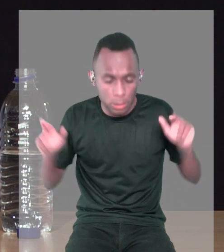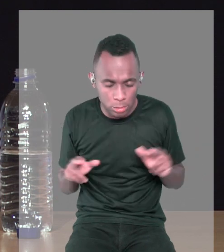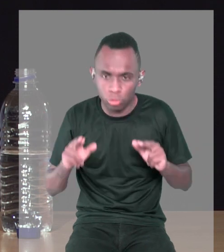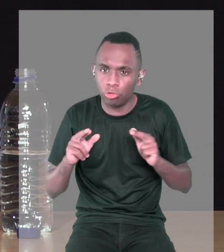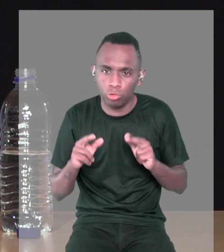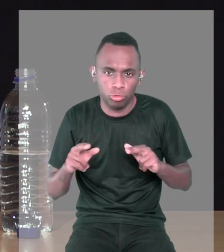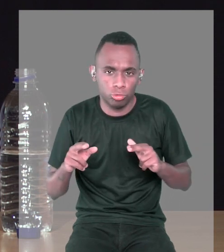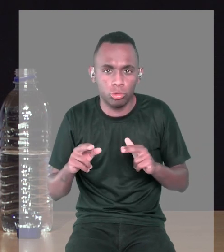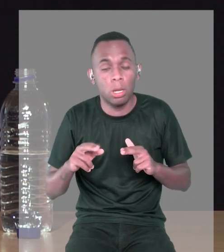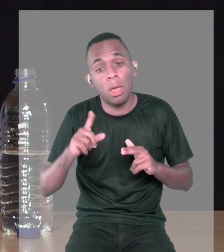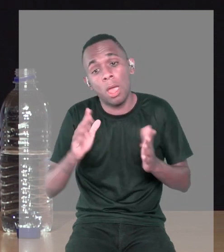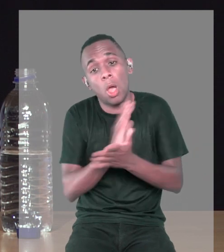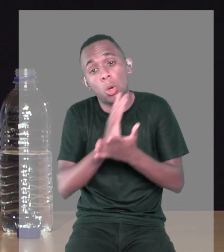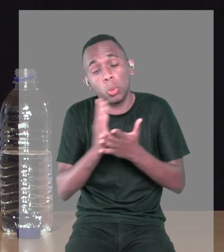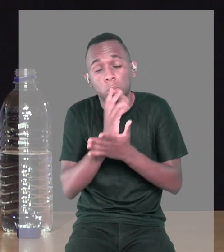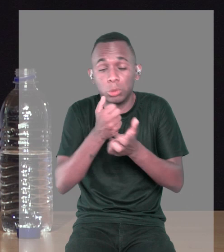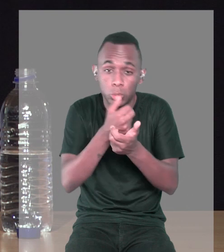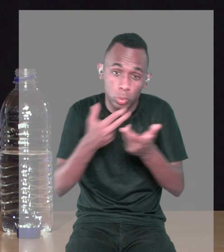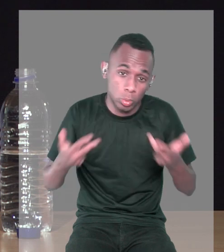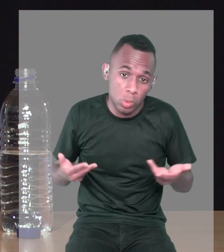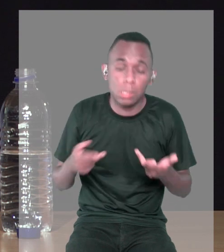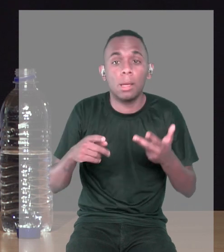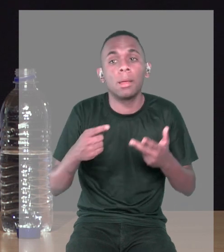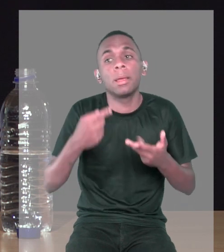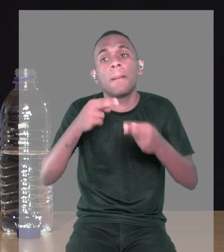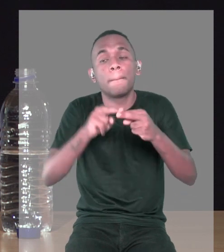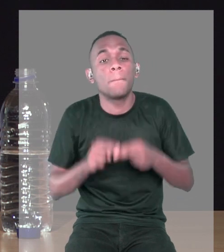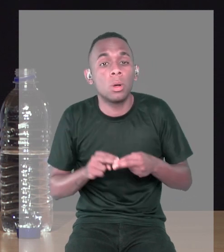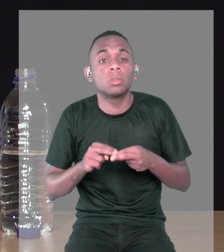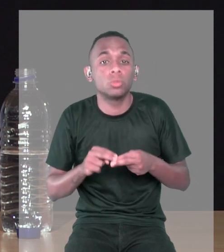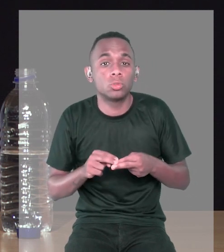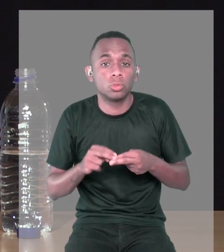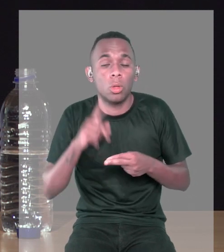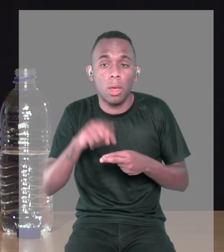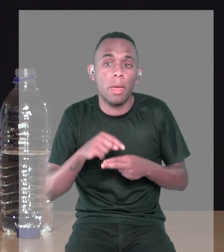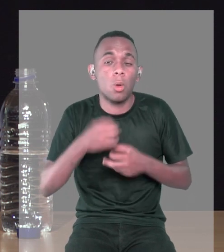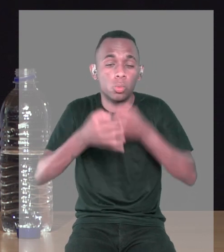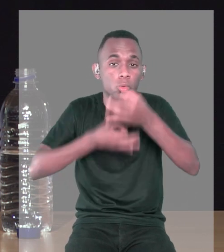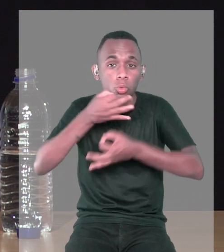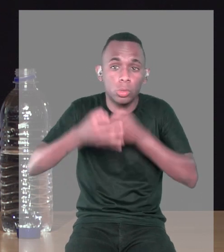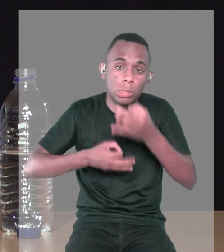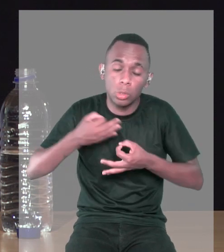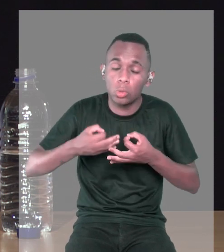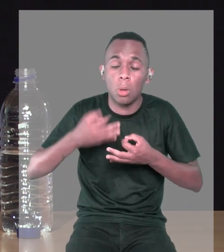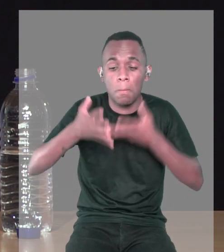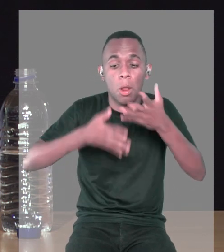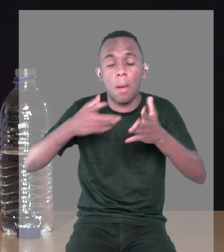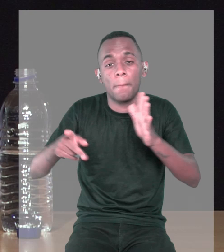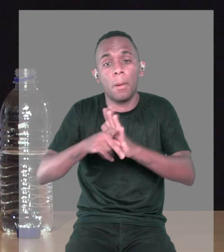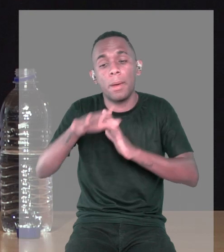homogeneamente casos a serem classificados segundo as taxonomias em geral endossadas pelo